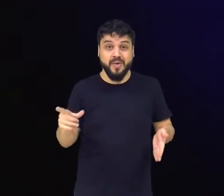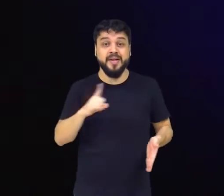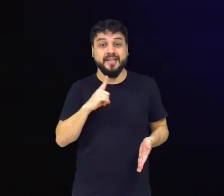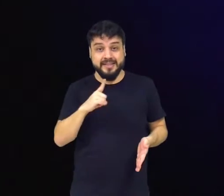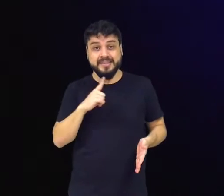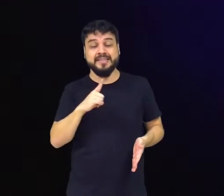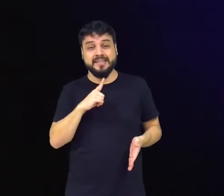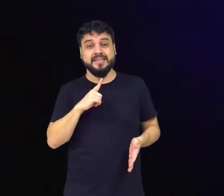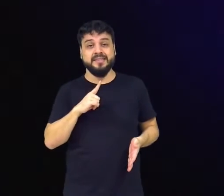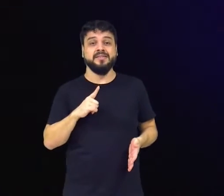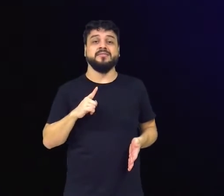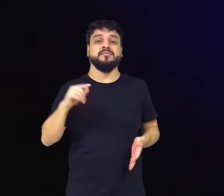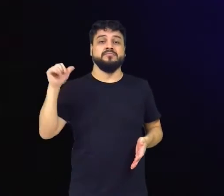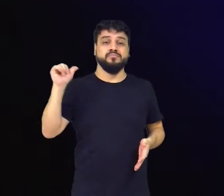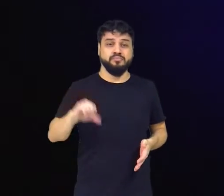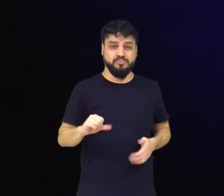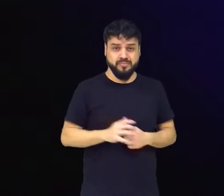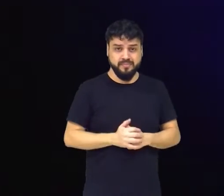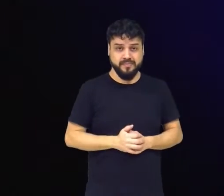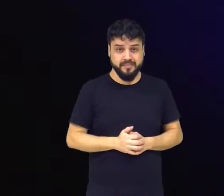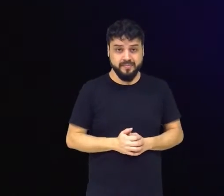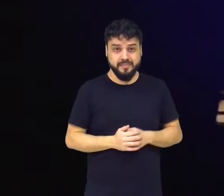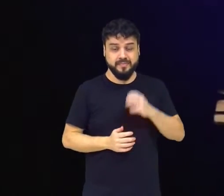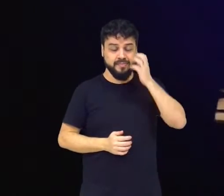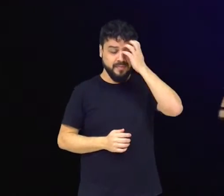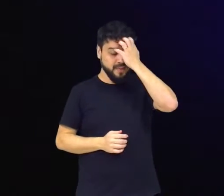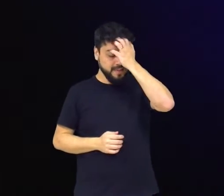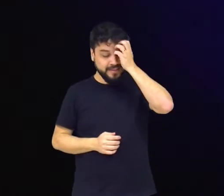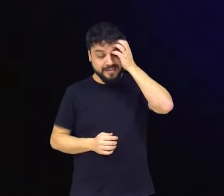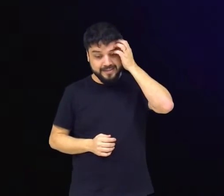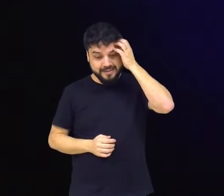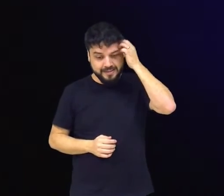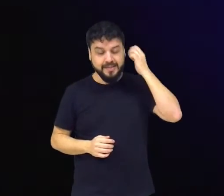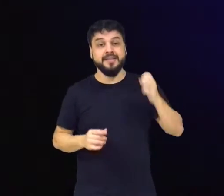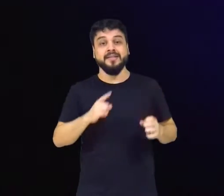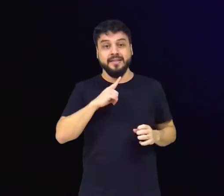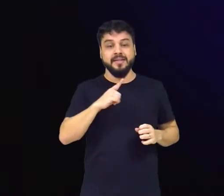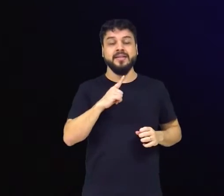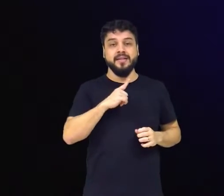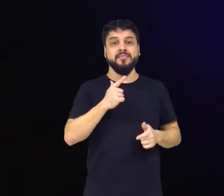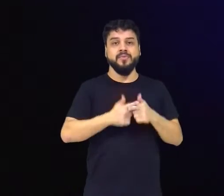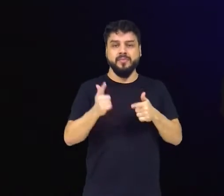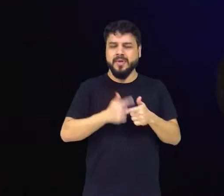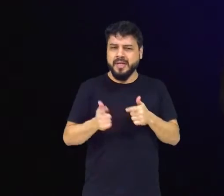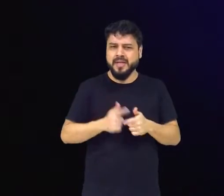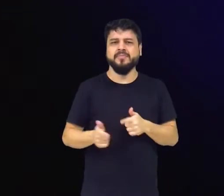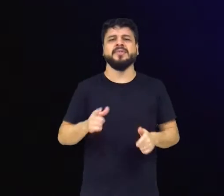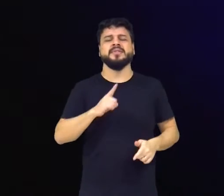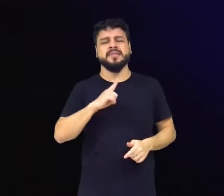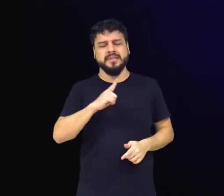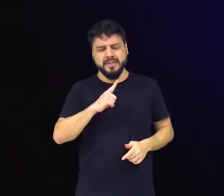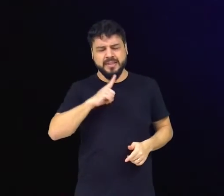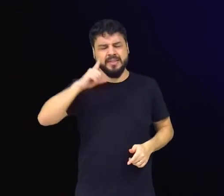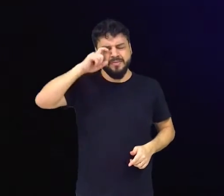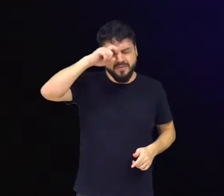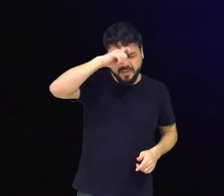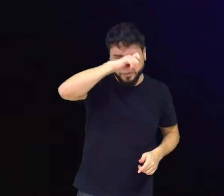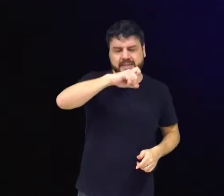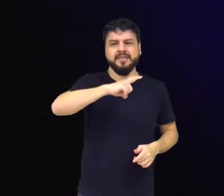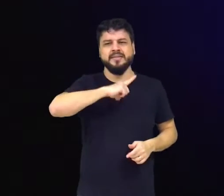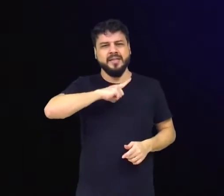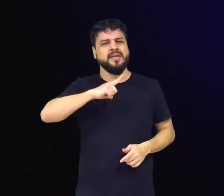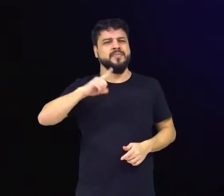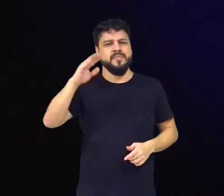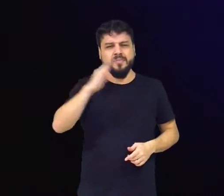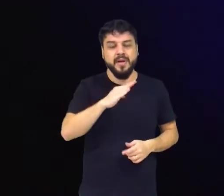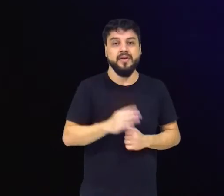maus. Não há perspectivas humanas de que as calamidades vão cessar de nos acometer, mesmo que ansiemos pelo fim dela.